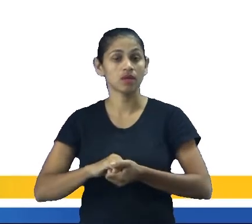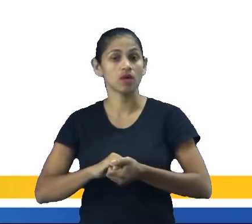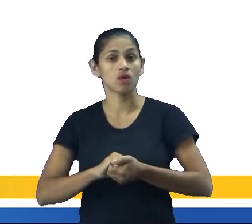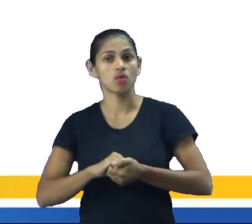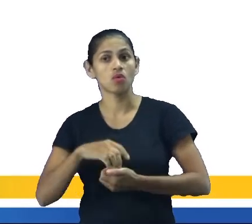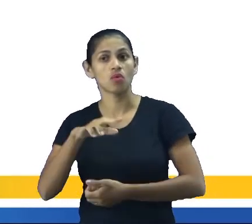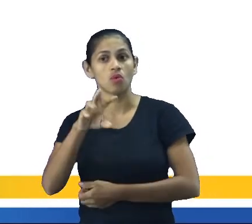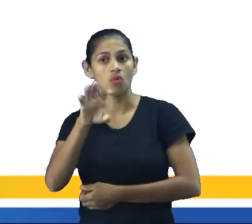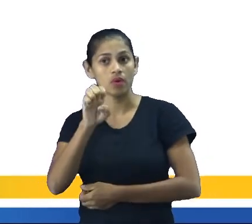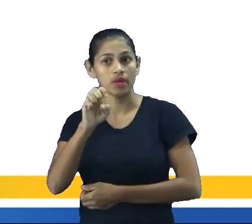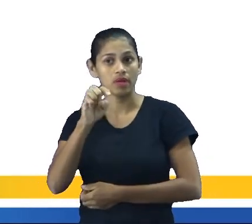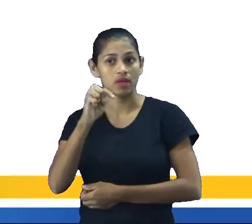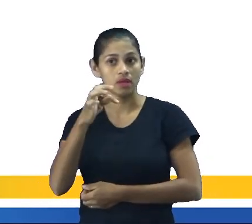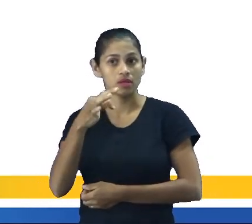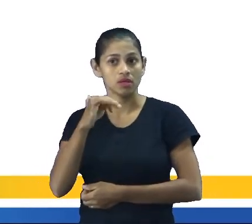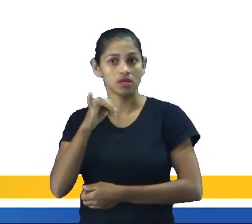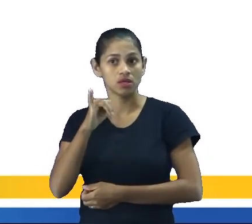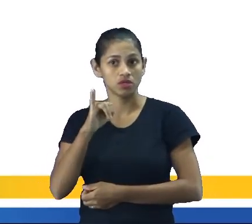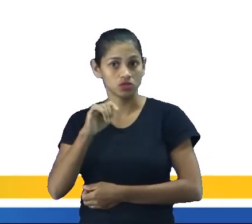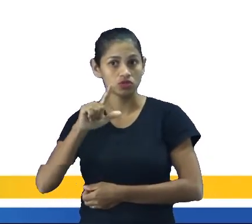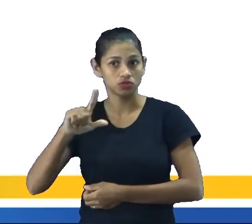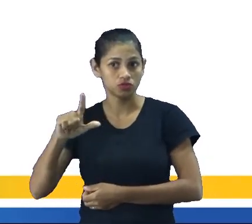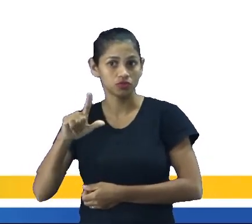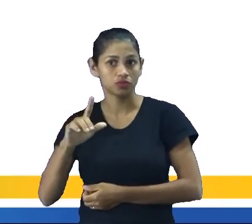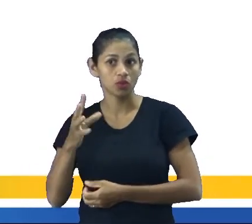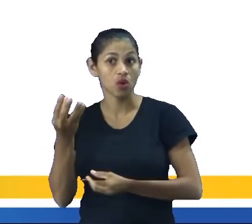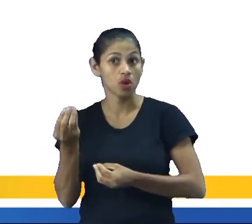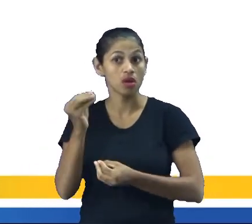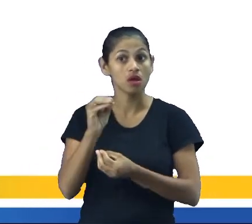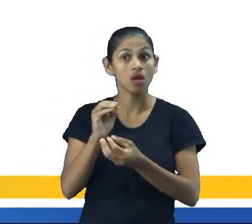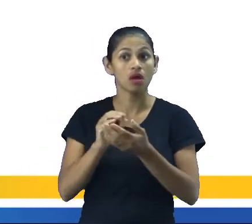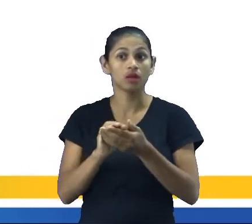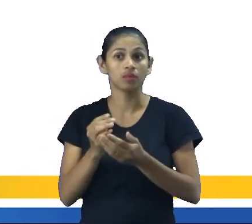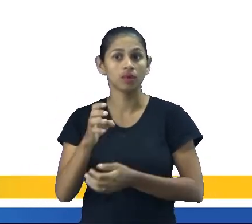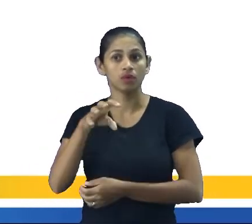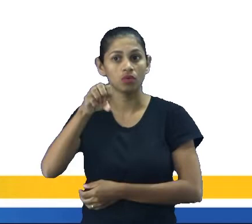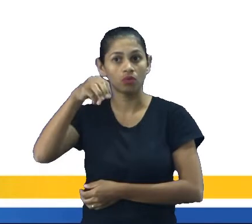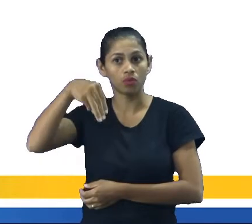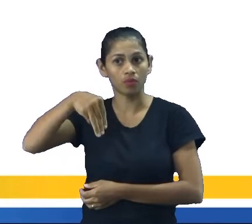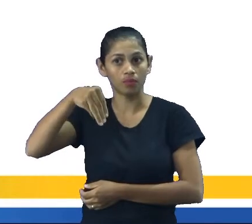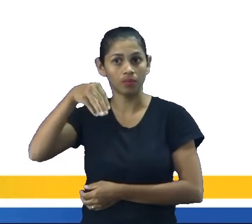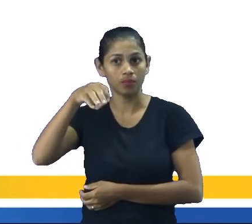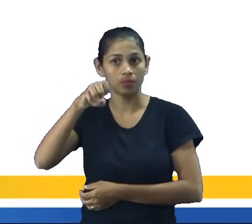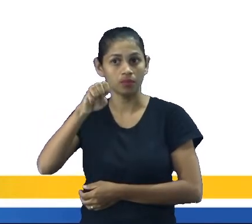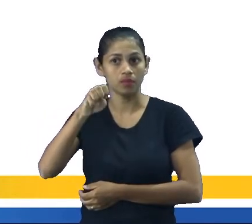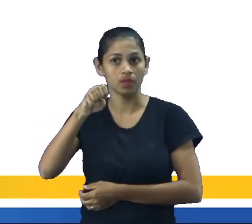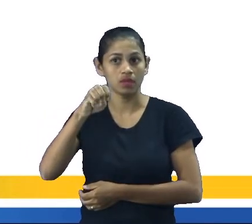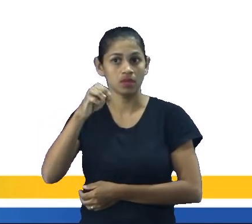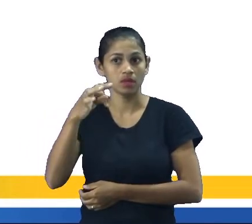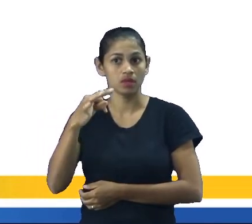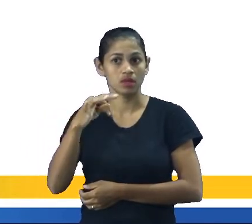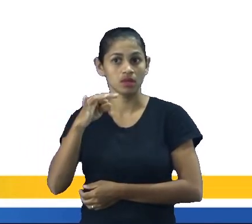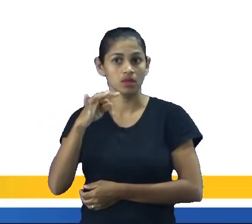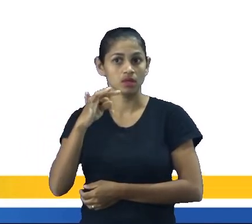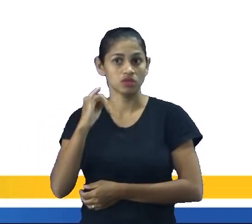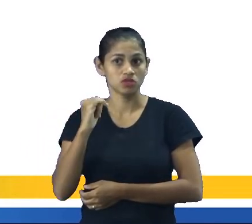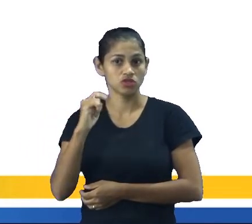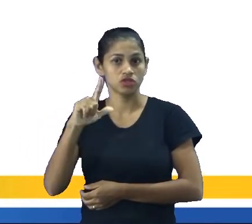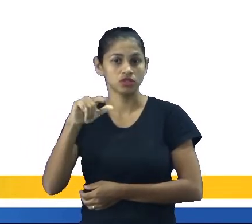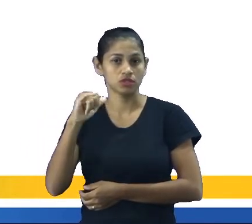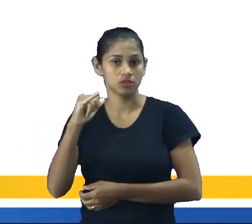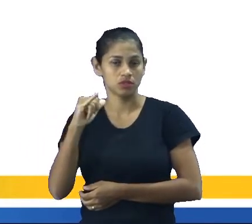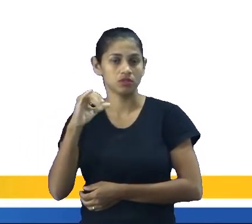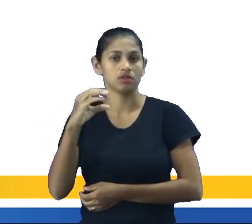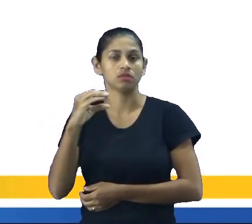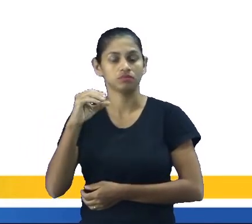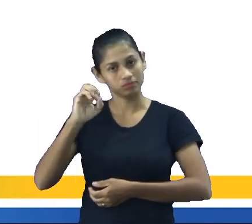e o segundo radical, que aqui no caso é o metil, e adicionar o ico. Então, fica éter etil